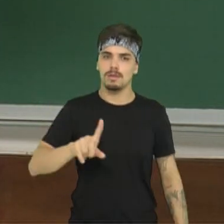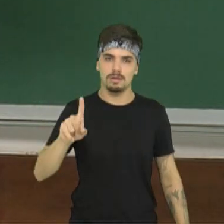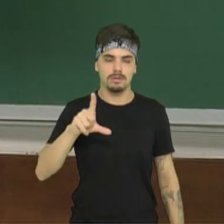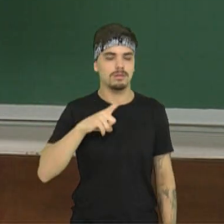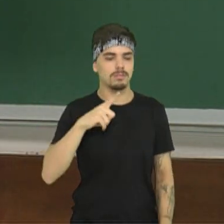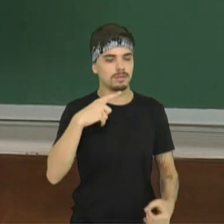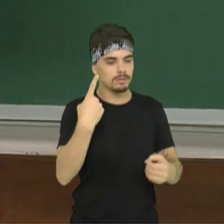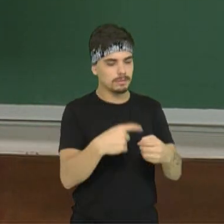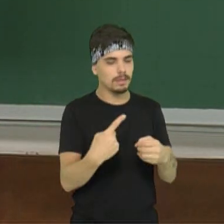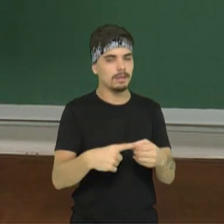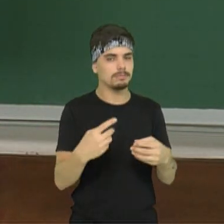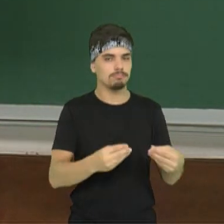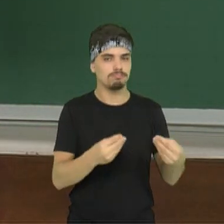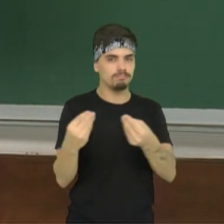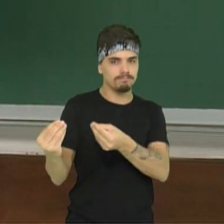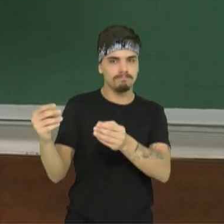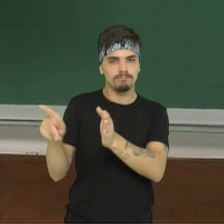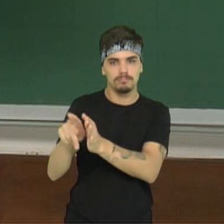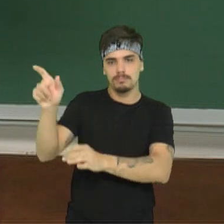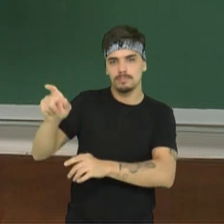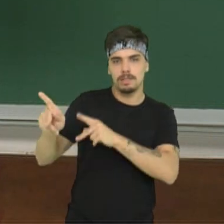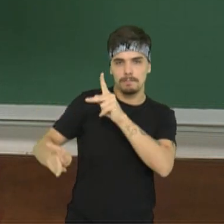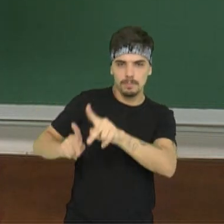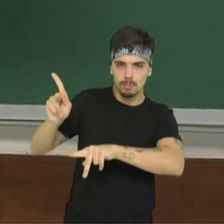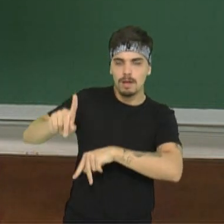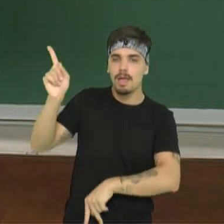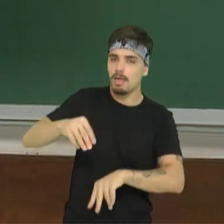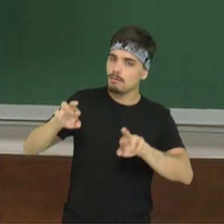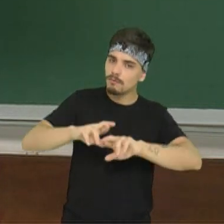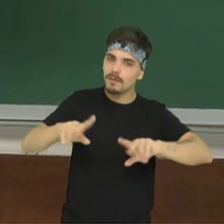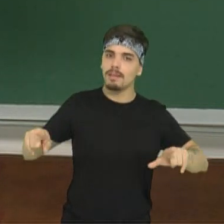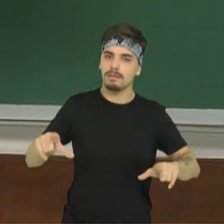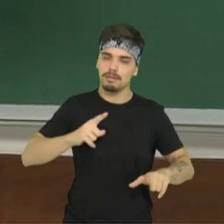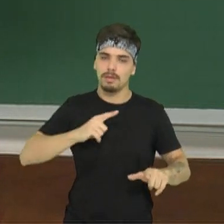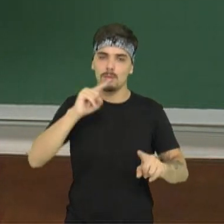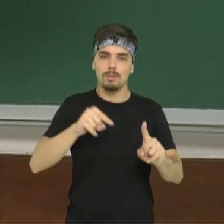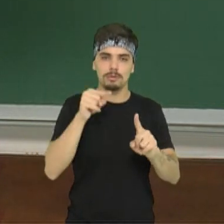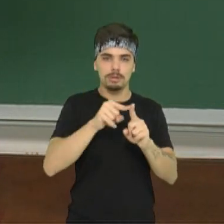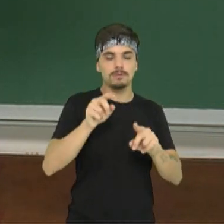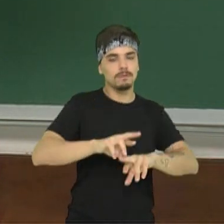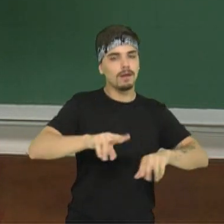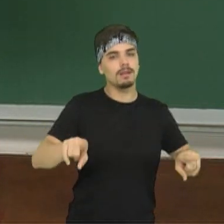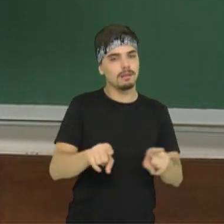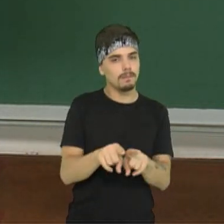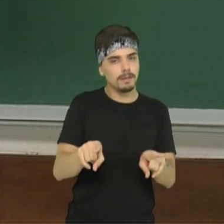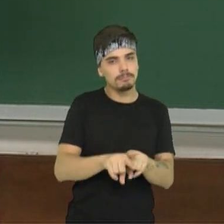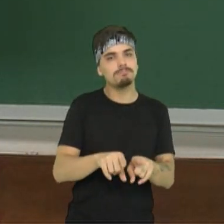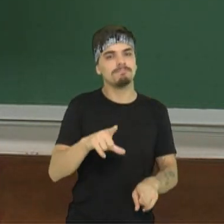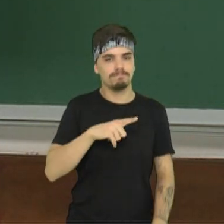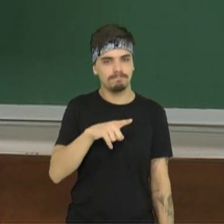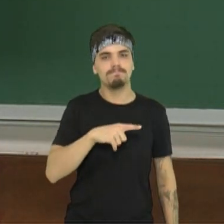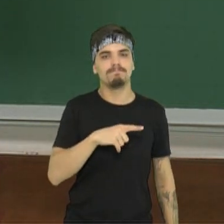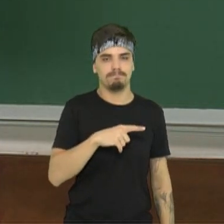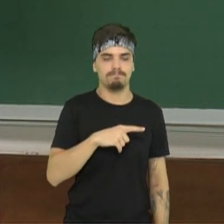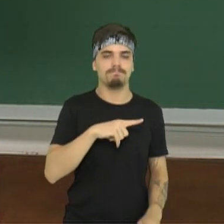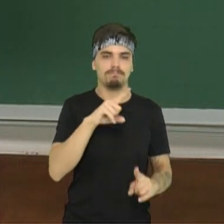oferecida para essas pessoas é uma cidade diferente, que tem outra função, né? As cidades também têm